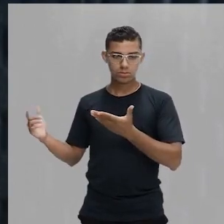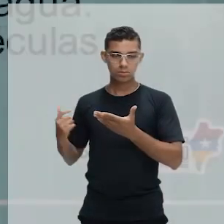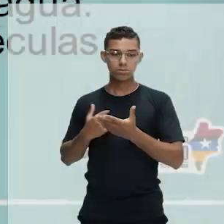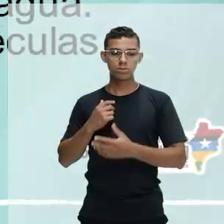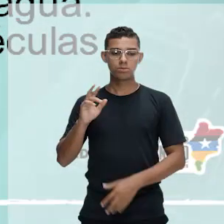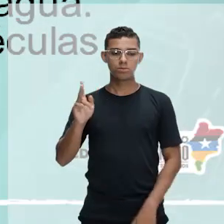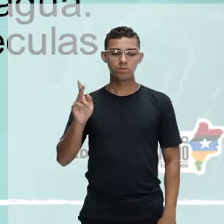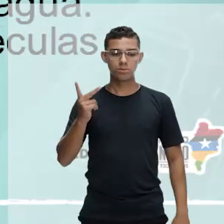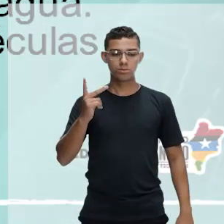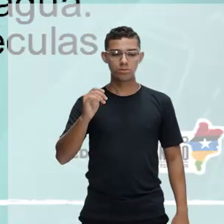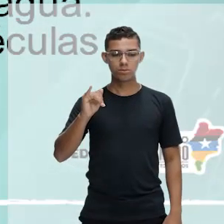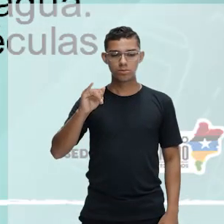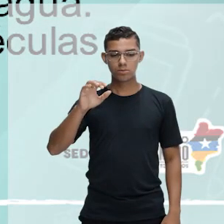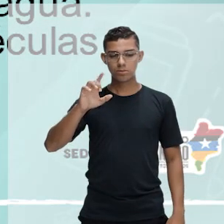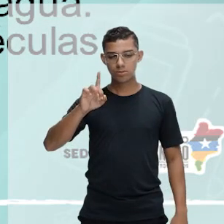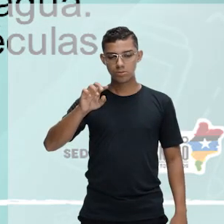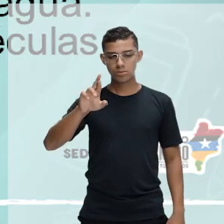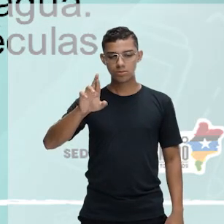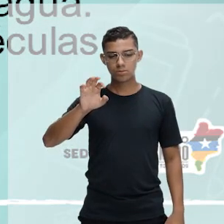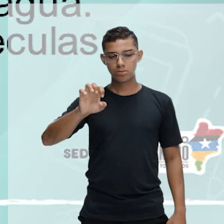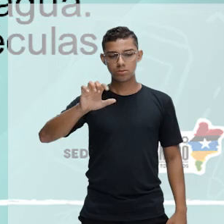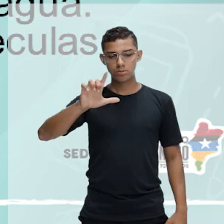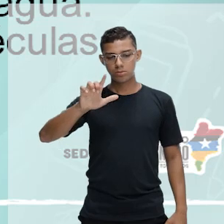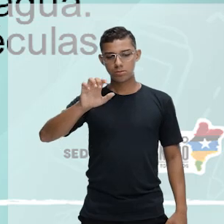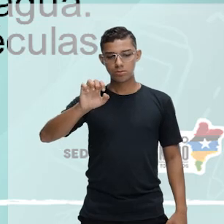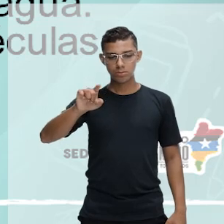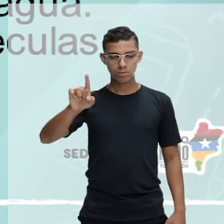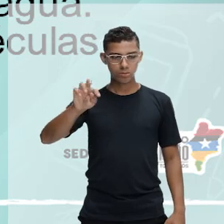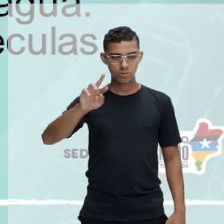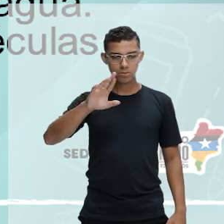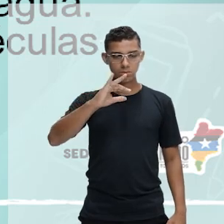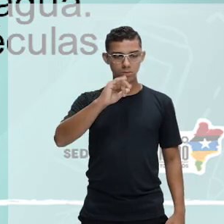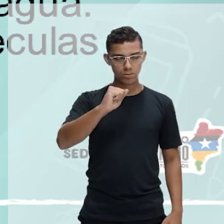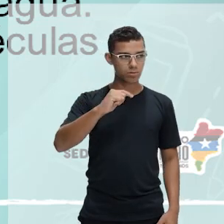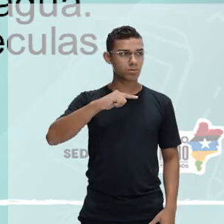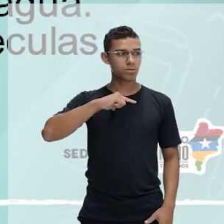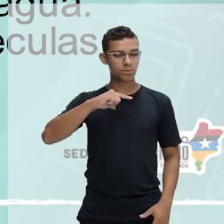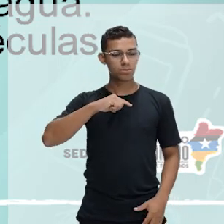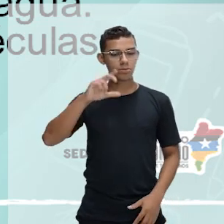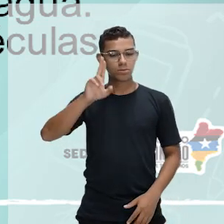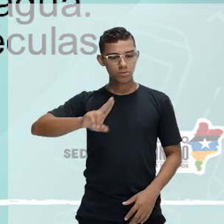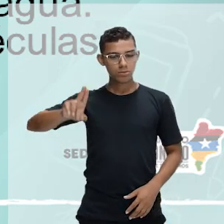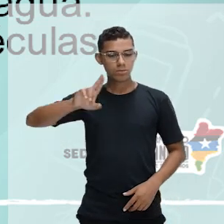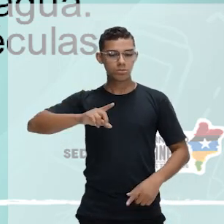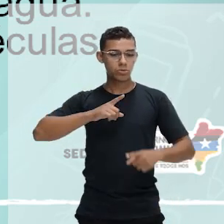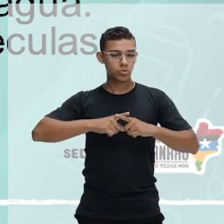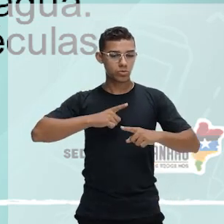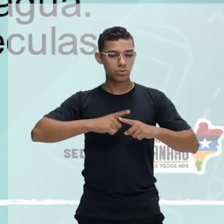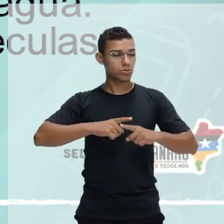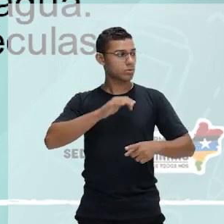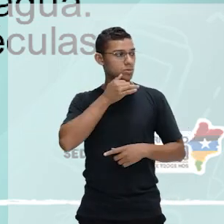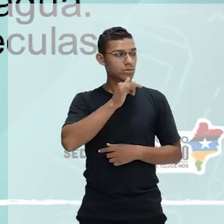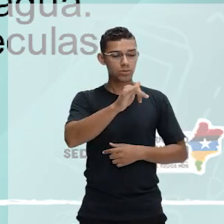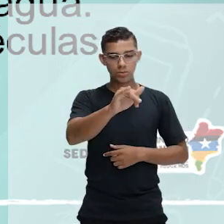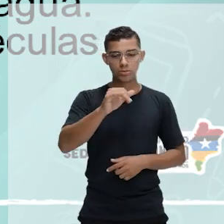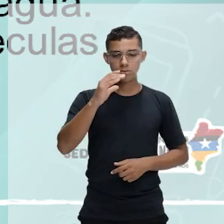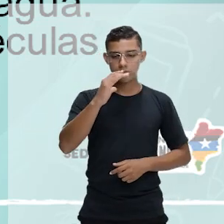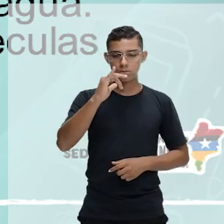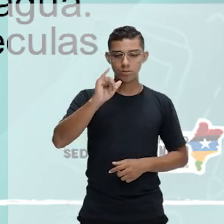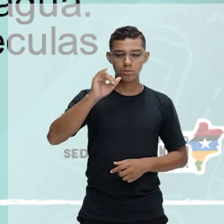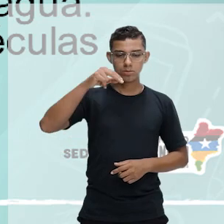uma hidrelétrica, né? Porque a usina faz uso da energia cinética da água,